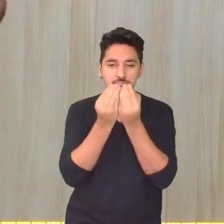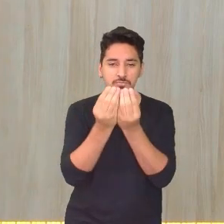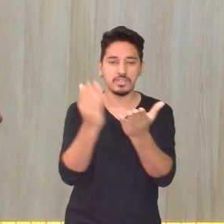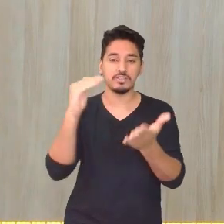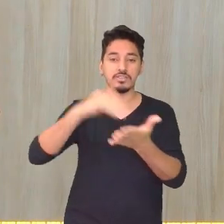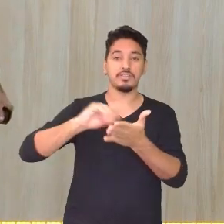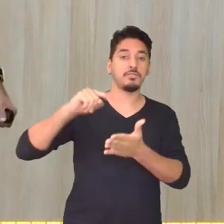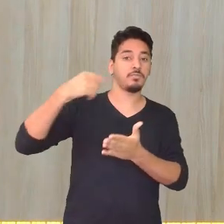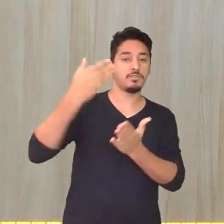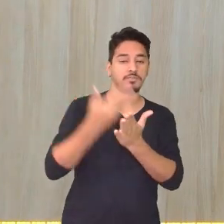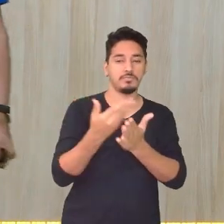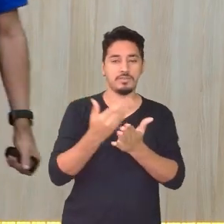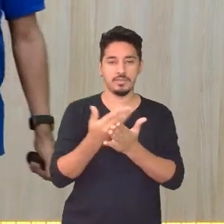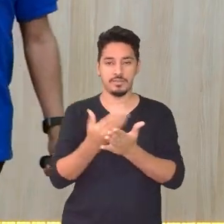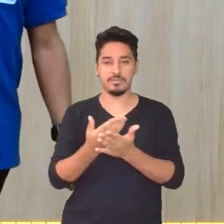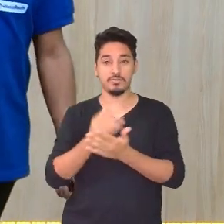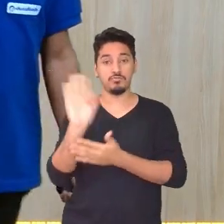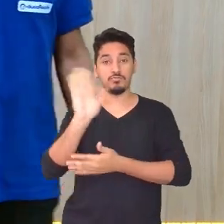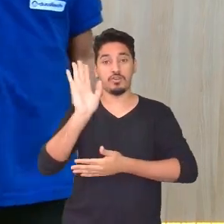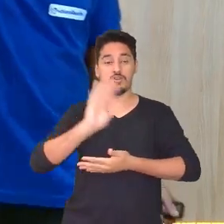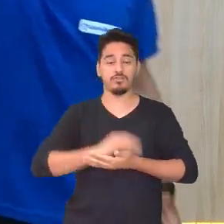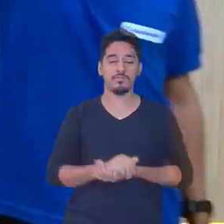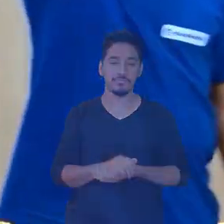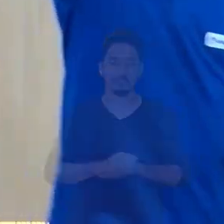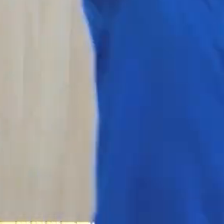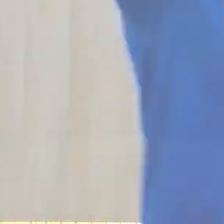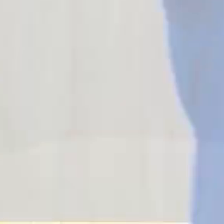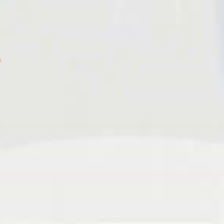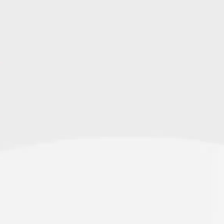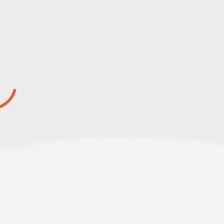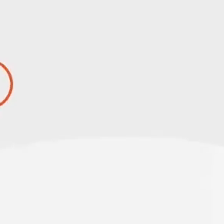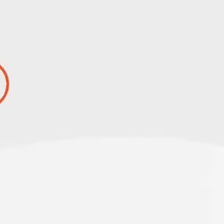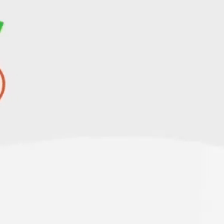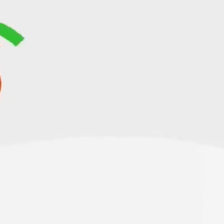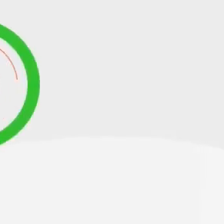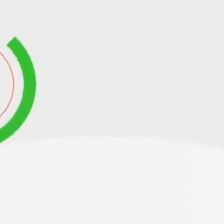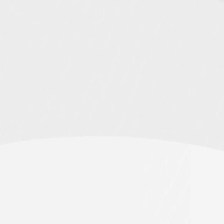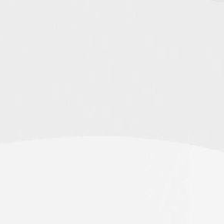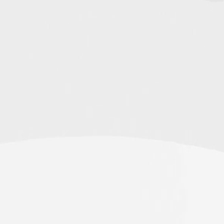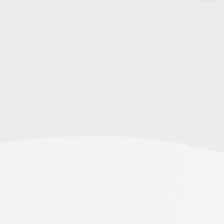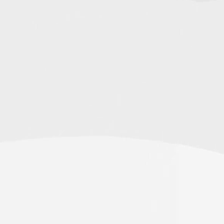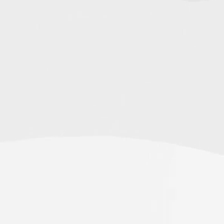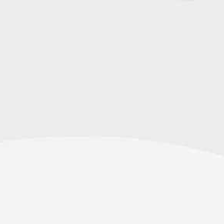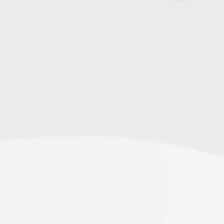até as cenas do próximo capítulo e fui! Tchau!